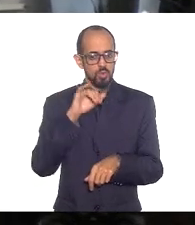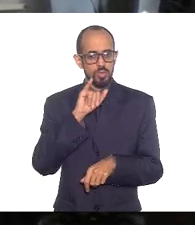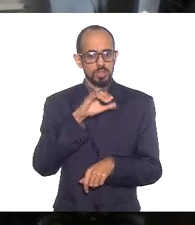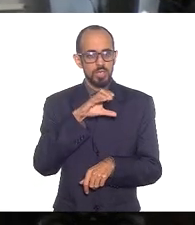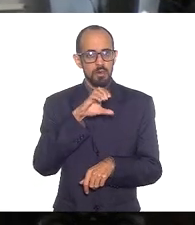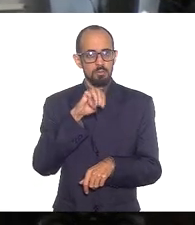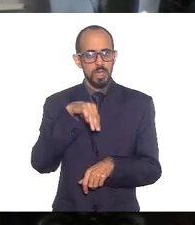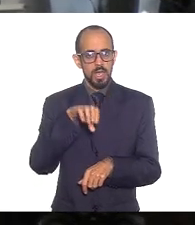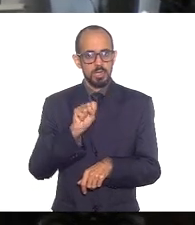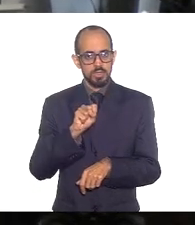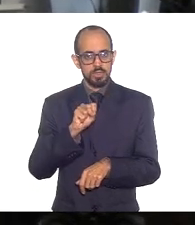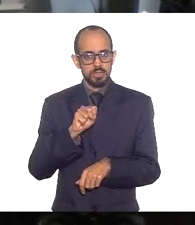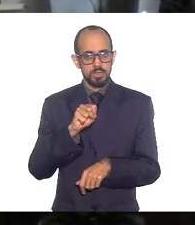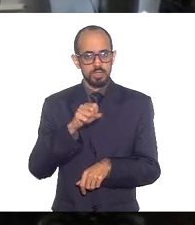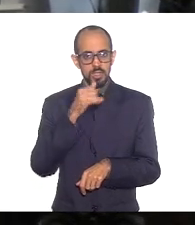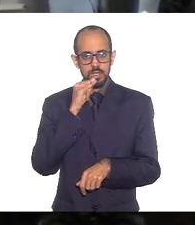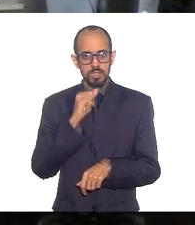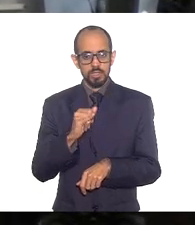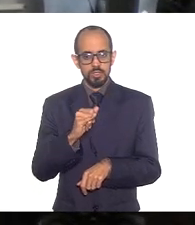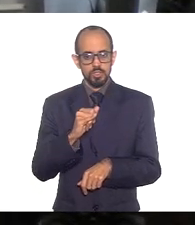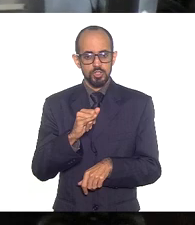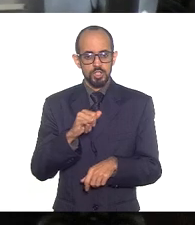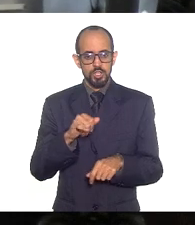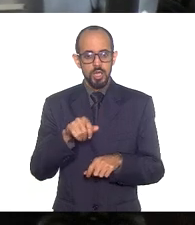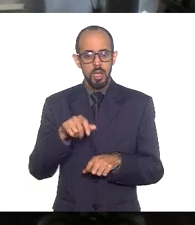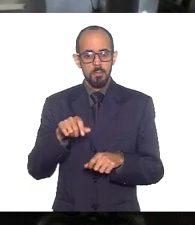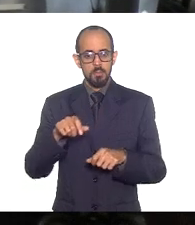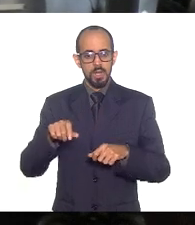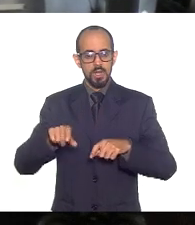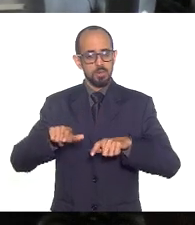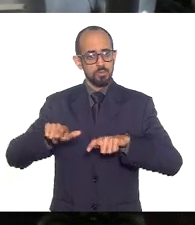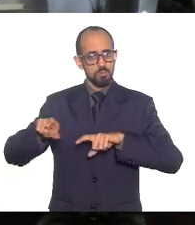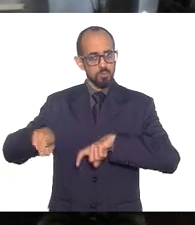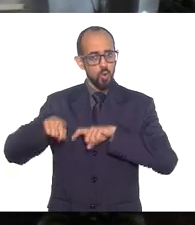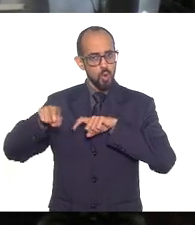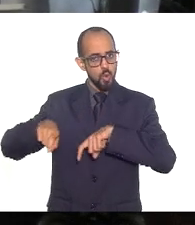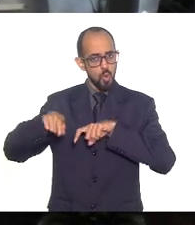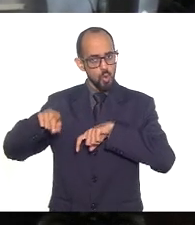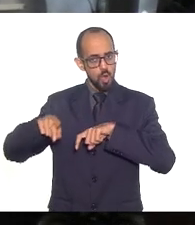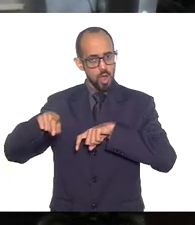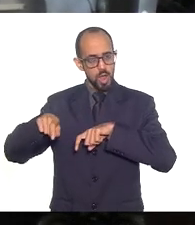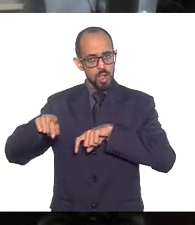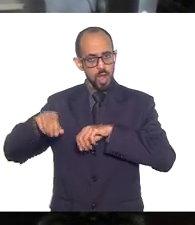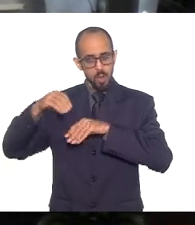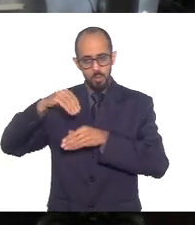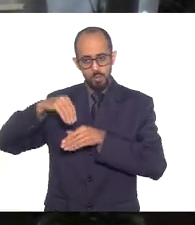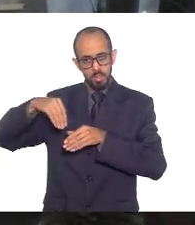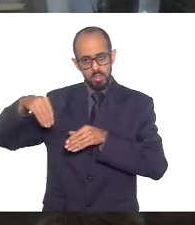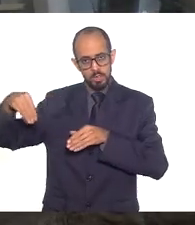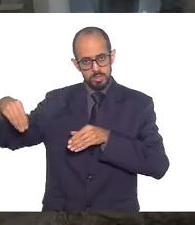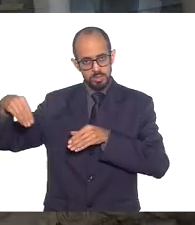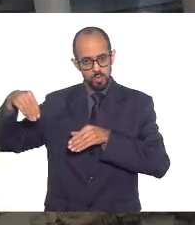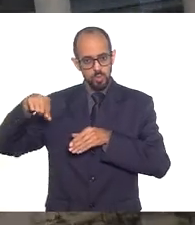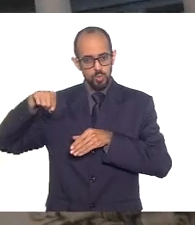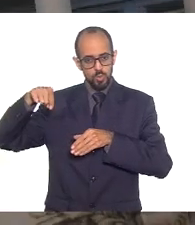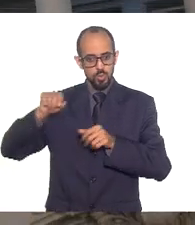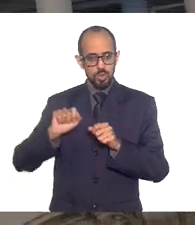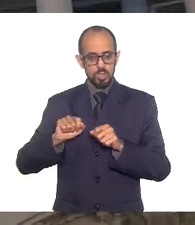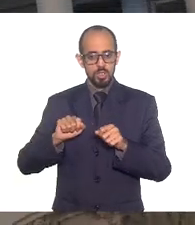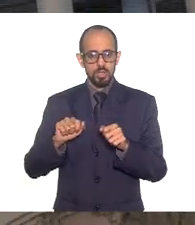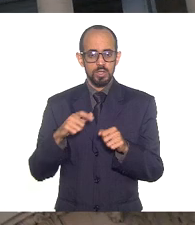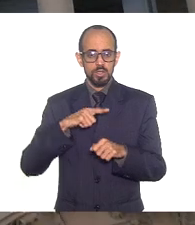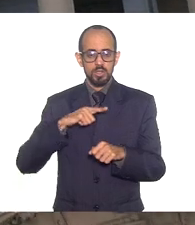na última semana consumido por Produtores Rurais assim vamos estimular a produção rural no estado que compra Praticamente